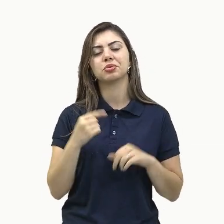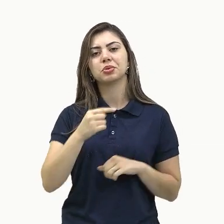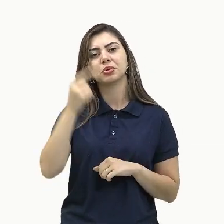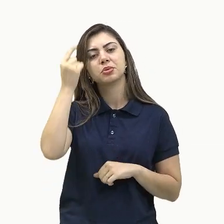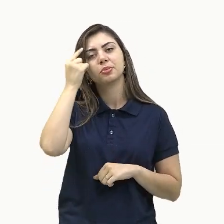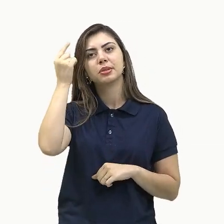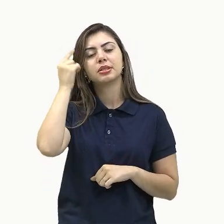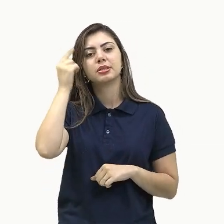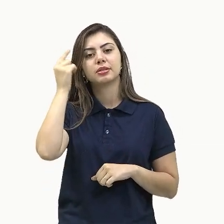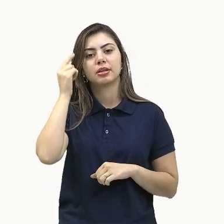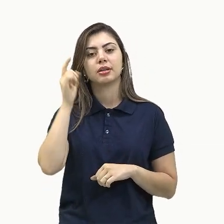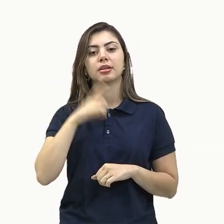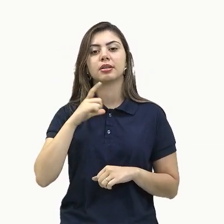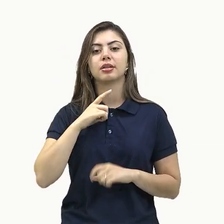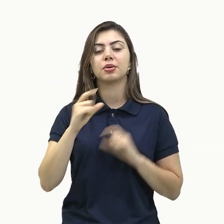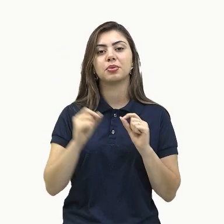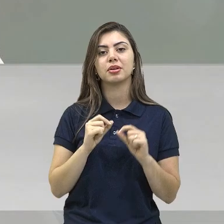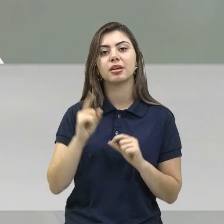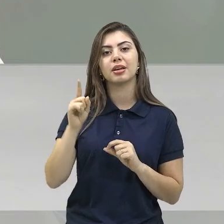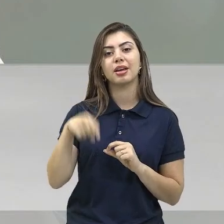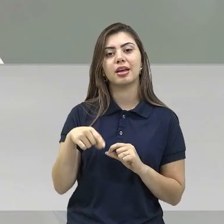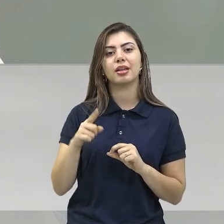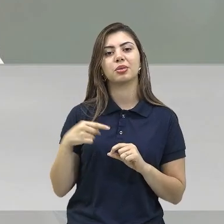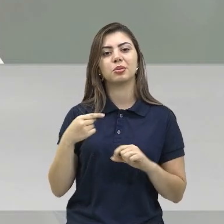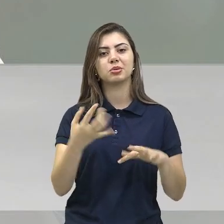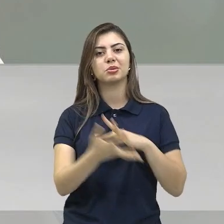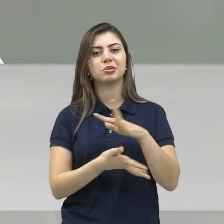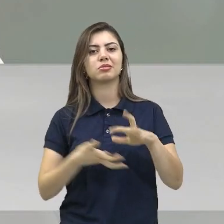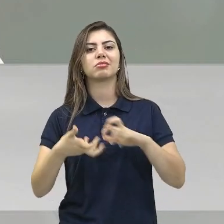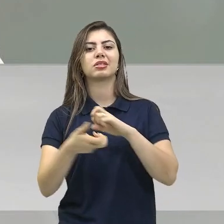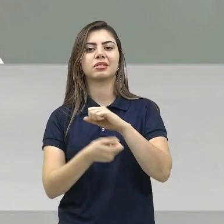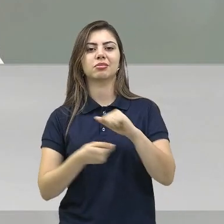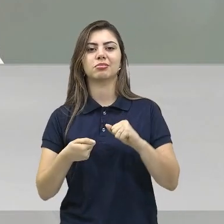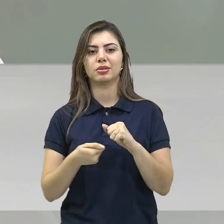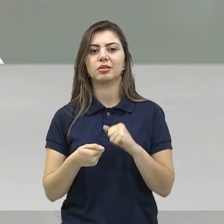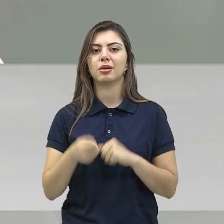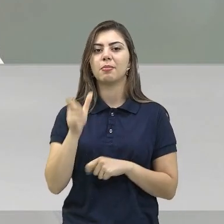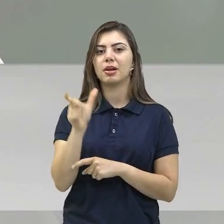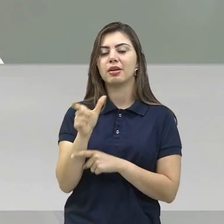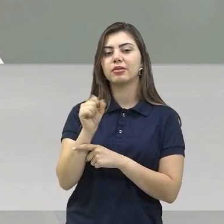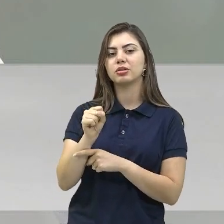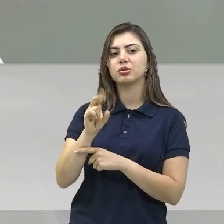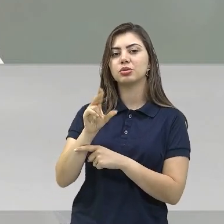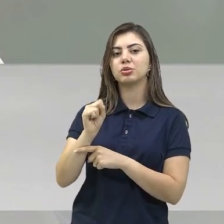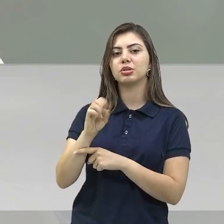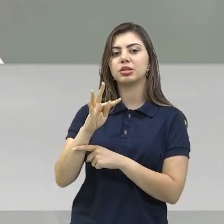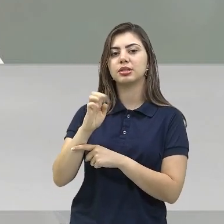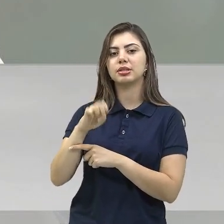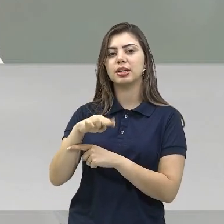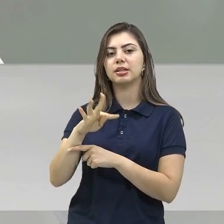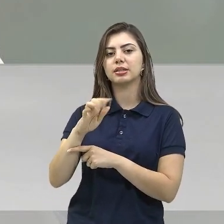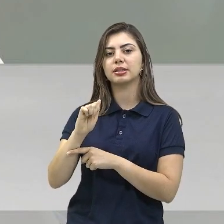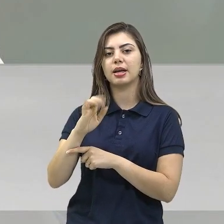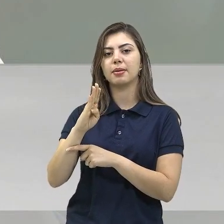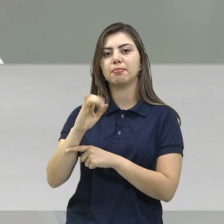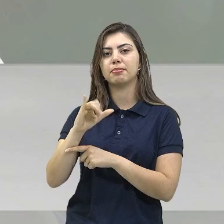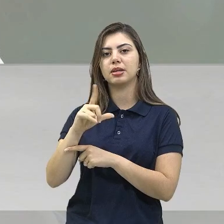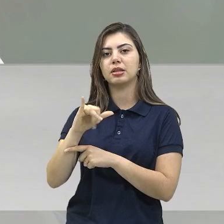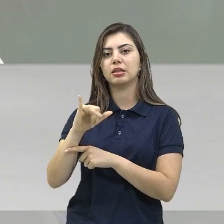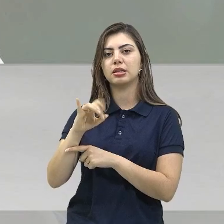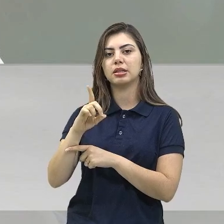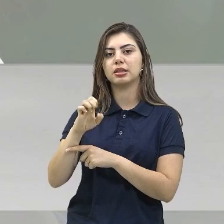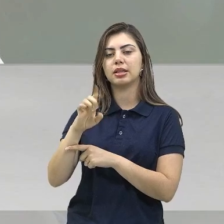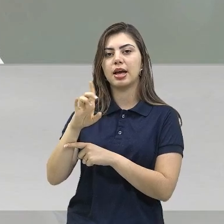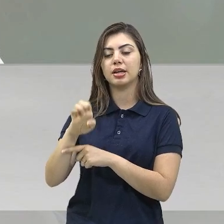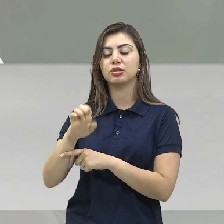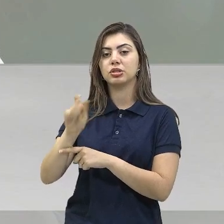sobre a palavra sustentabilidade e o que ela significa. para nós, para o nosso ambiente, né, e para